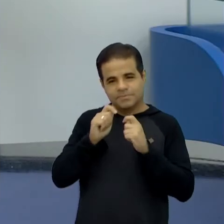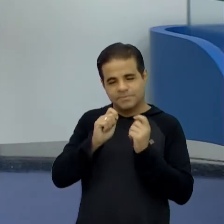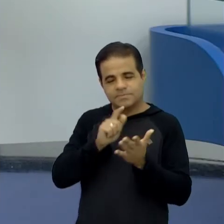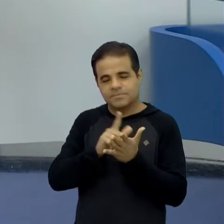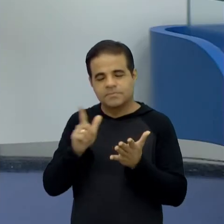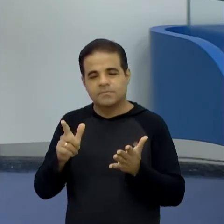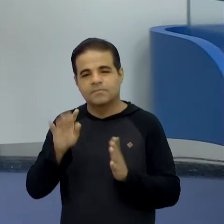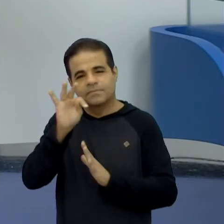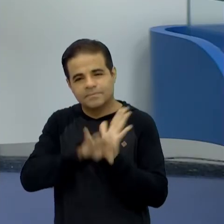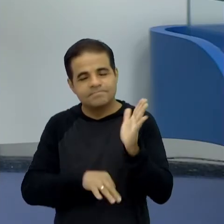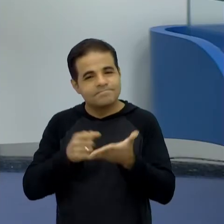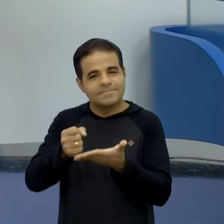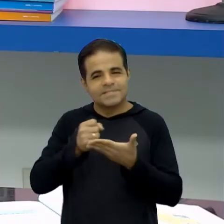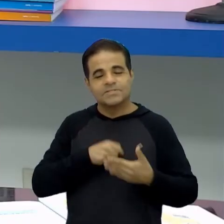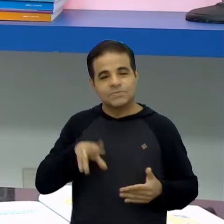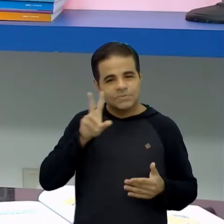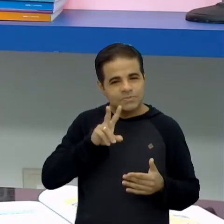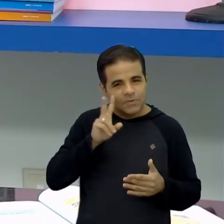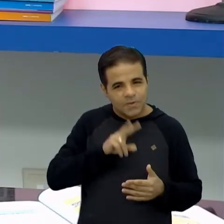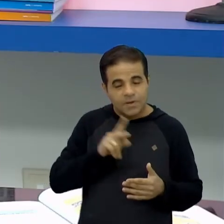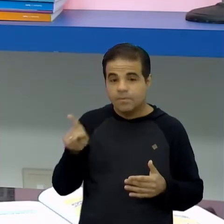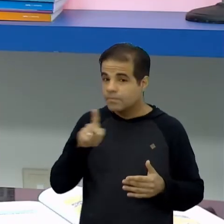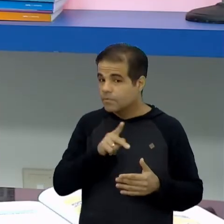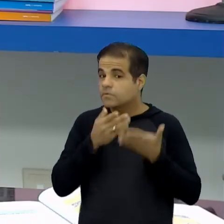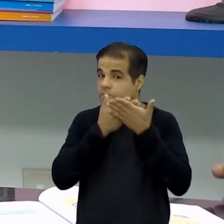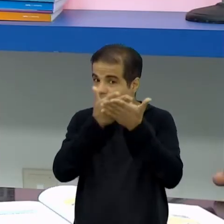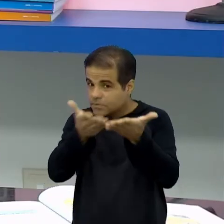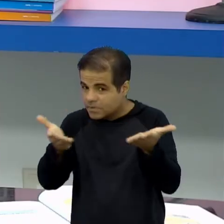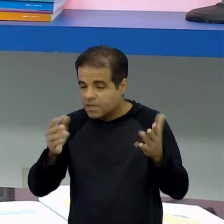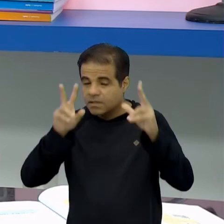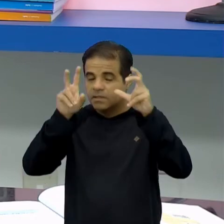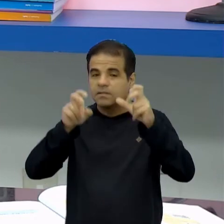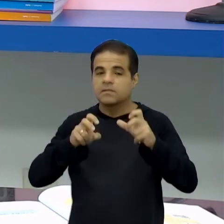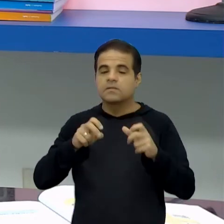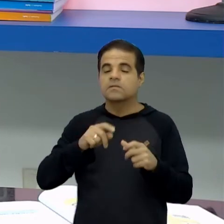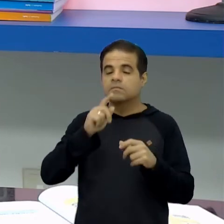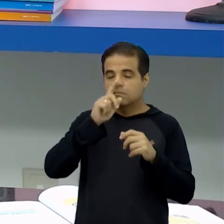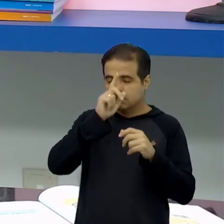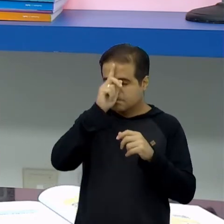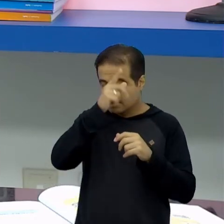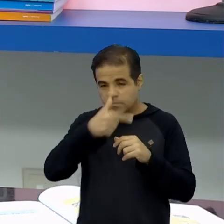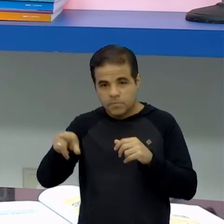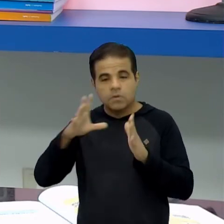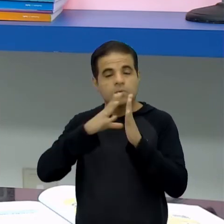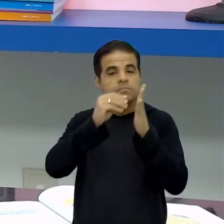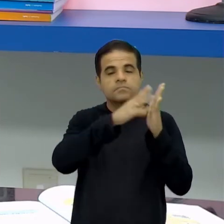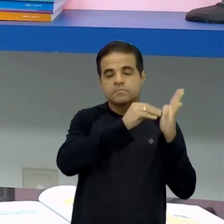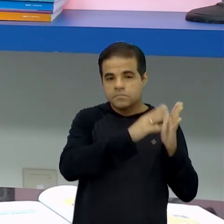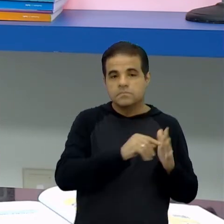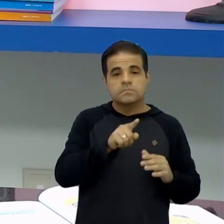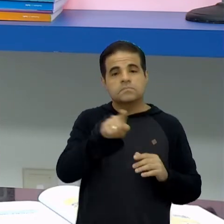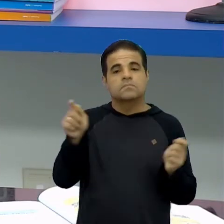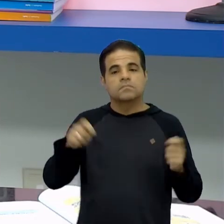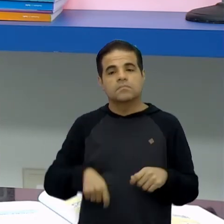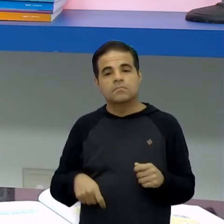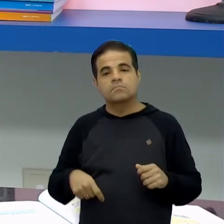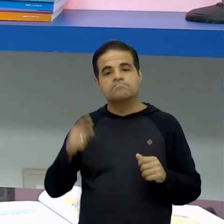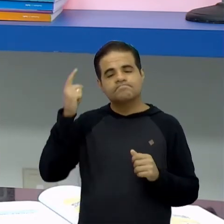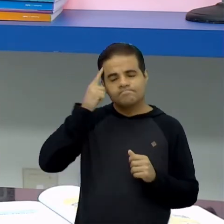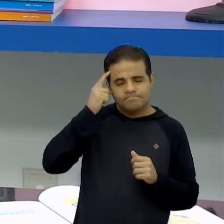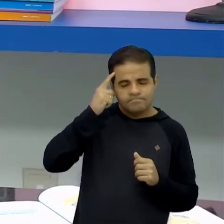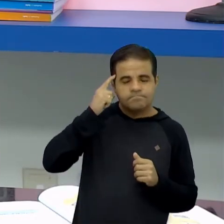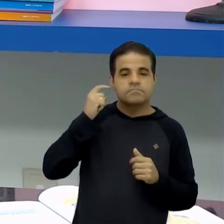trazer um pouquinho da história, né? É isso. Então, o professor ficou aí essa questão da promoção aí de outras modalidades para que vocês... É